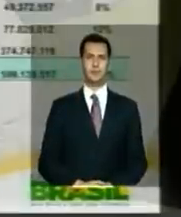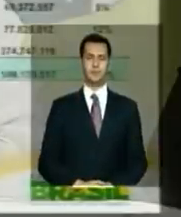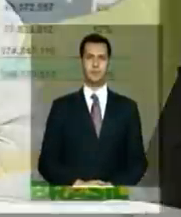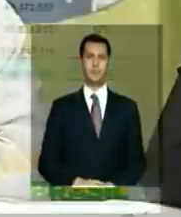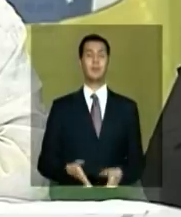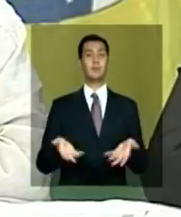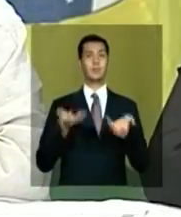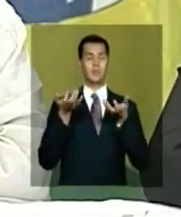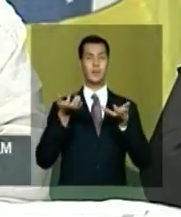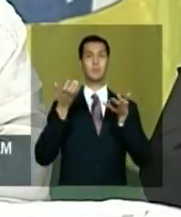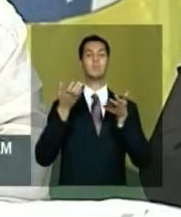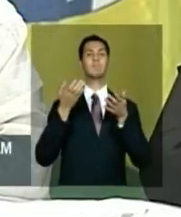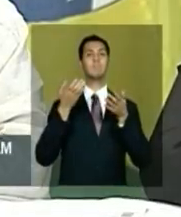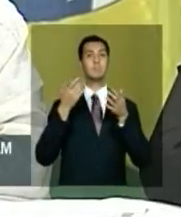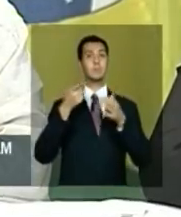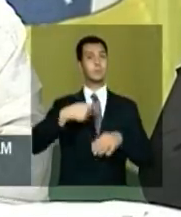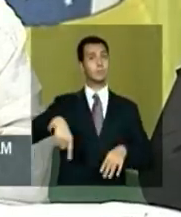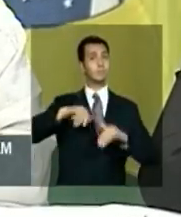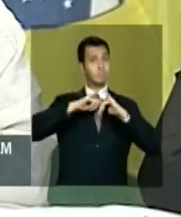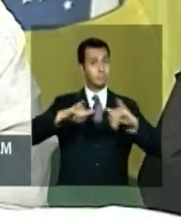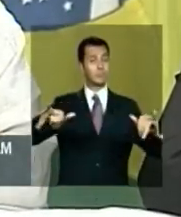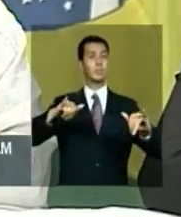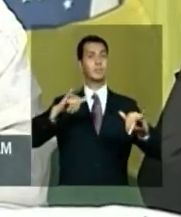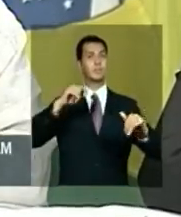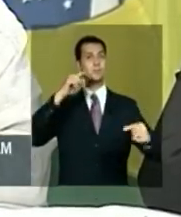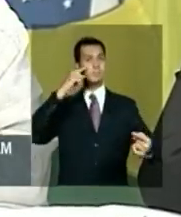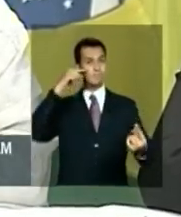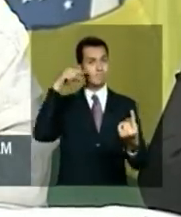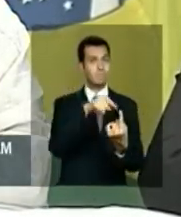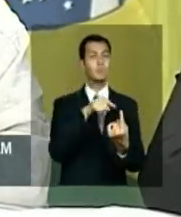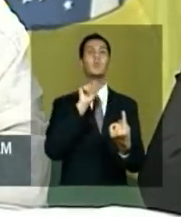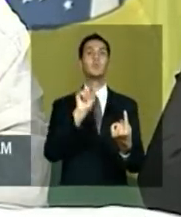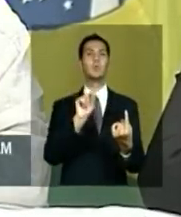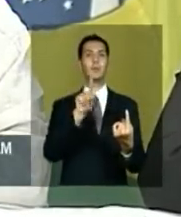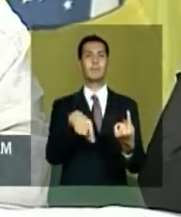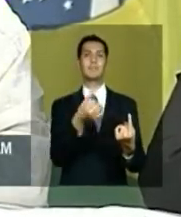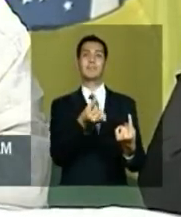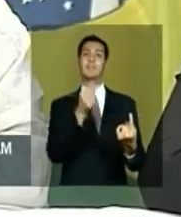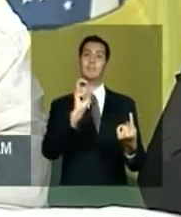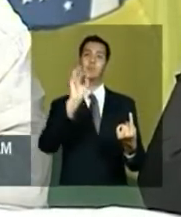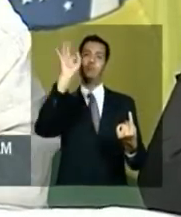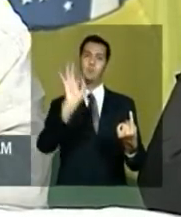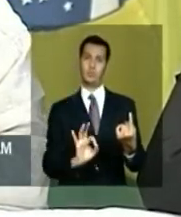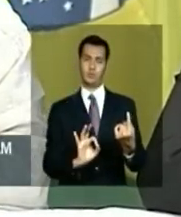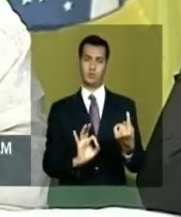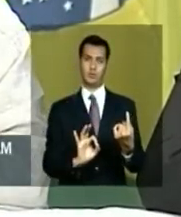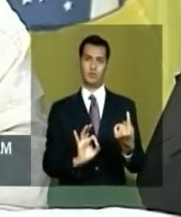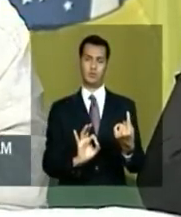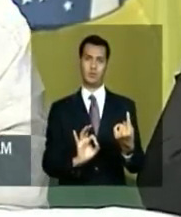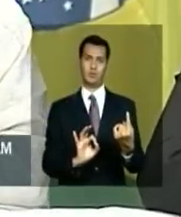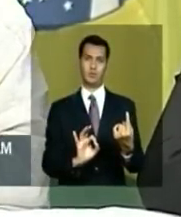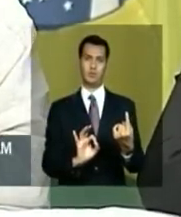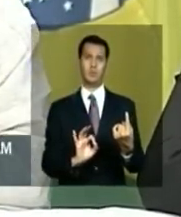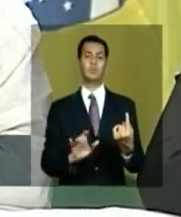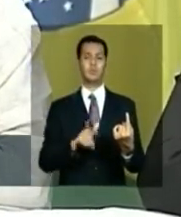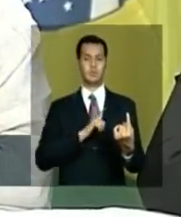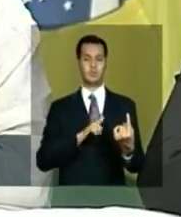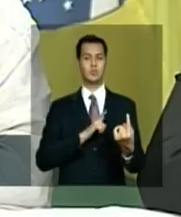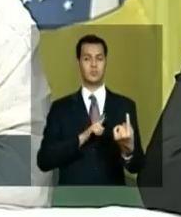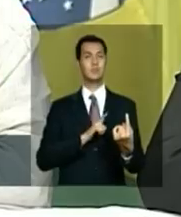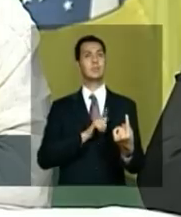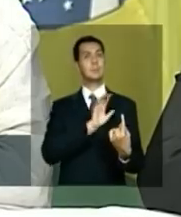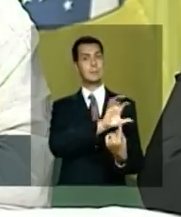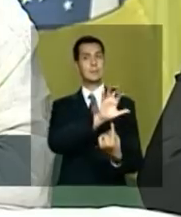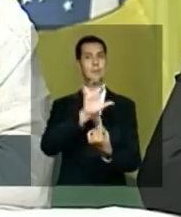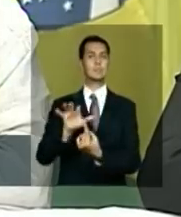enfatizar esse número porque nós estamos falando de 65% das propriedades rurais desse país que impactam 9% da